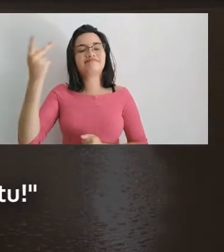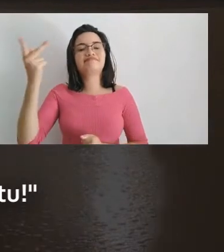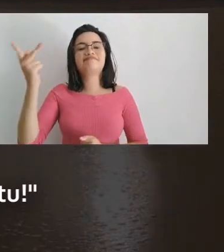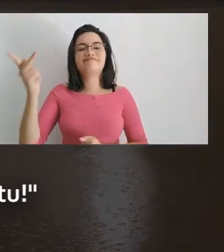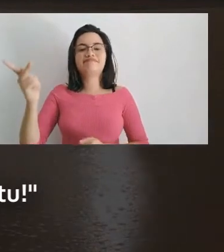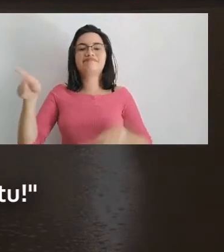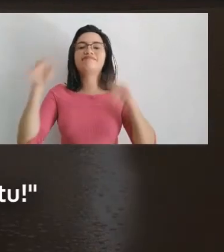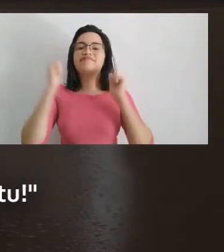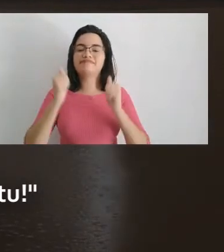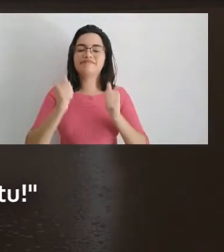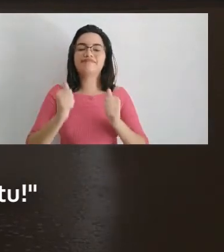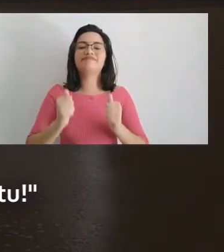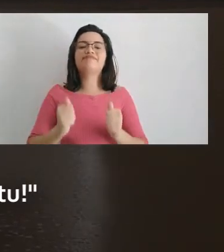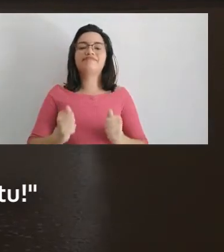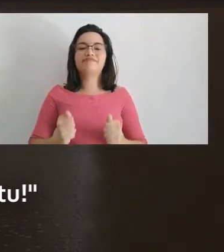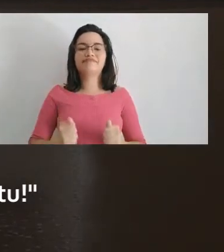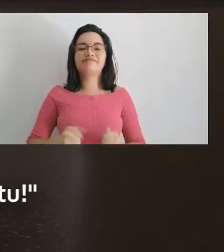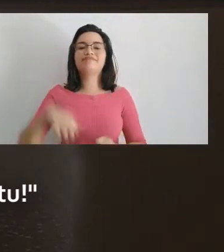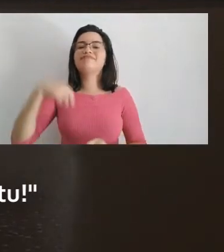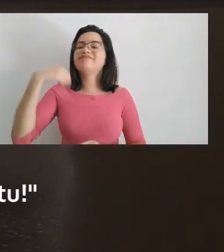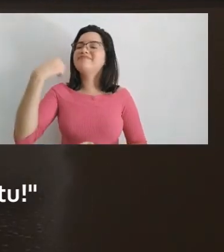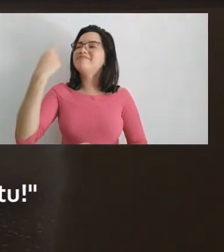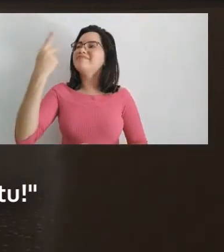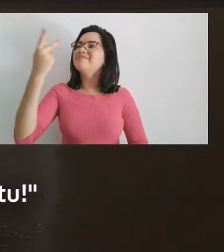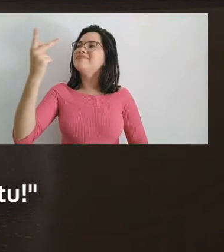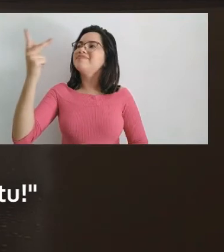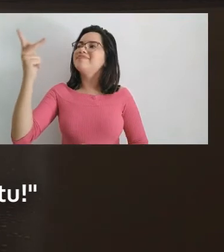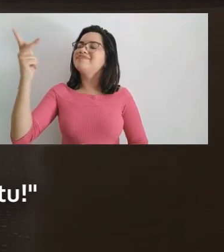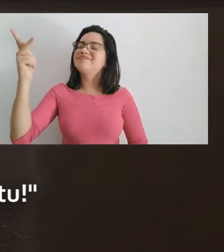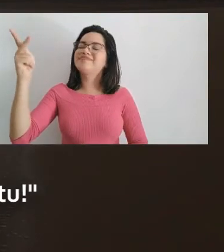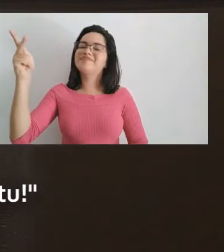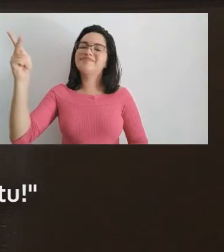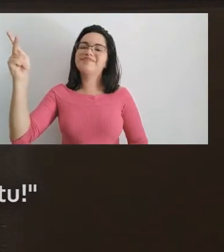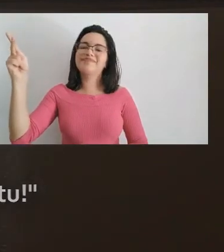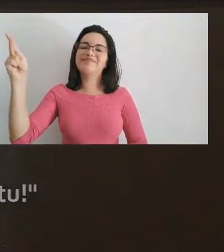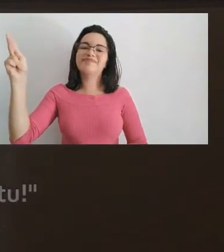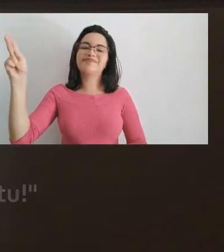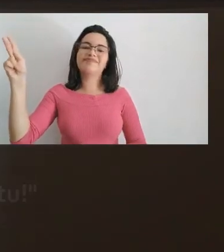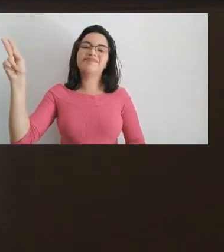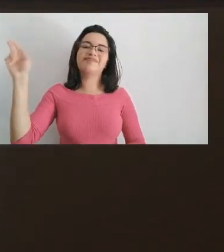grandioso és tu, grandioso és tu.